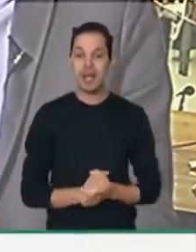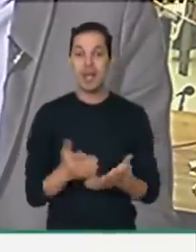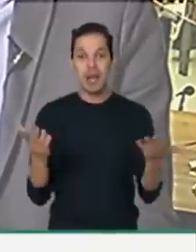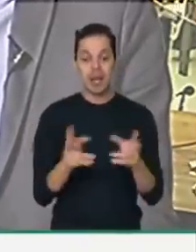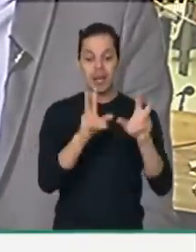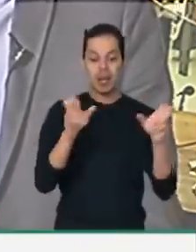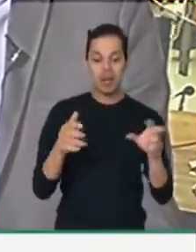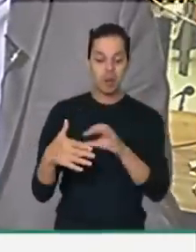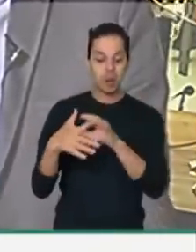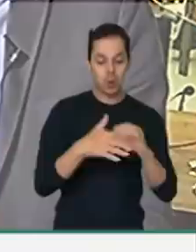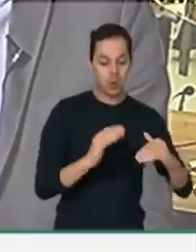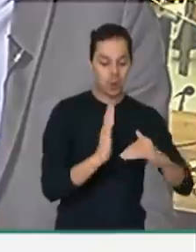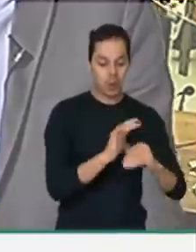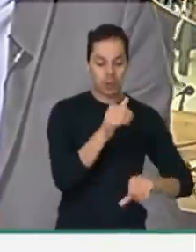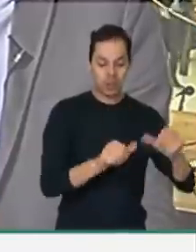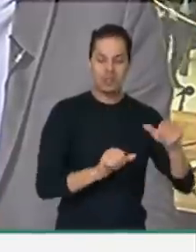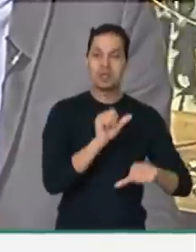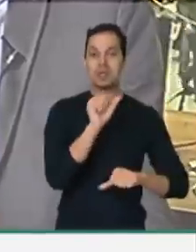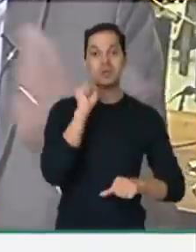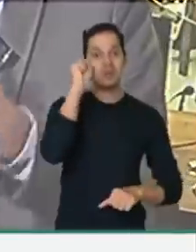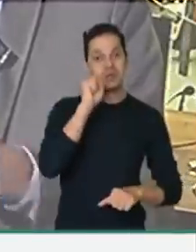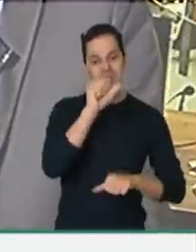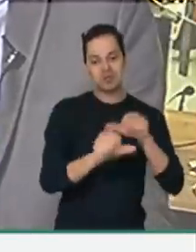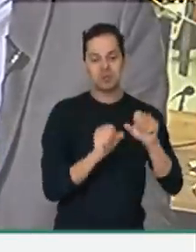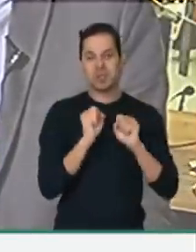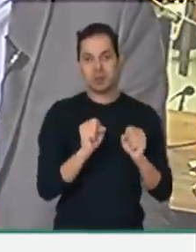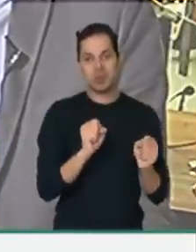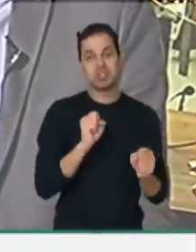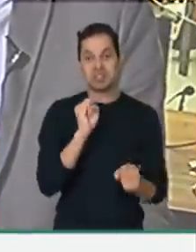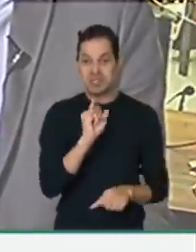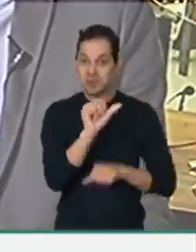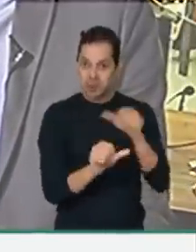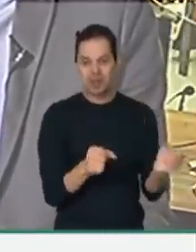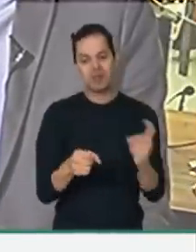Dini Moraes. E aí os senadores podem modificar, se tiver modificação elas vão voltar para cá, para a